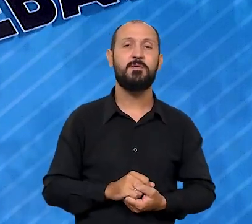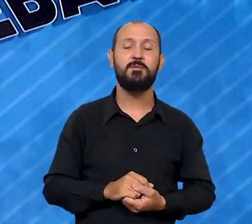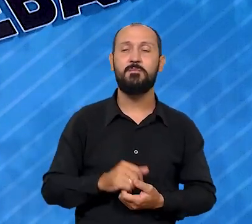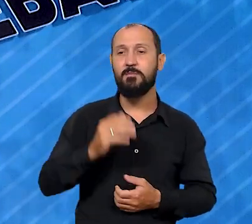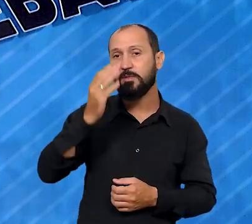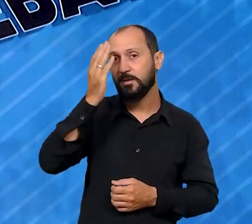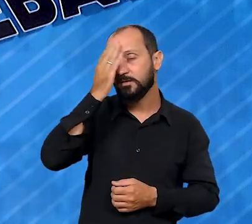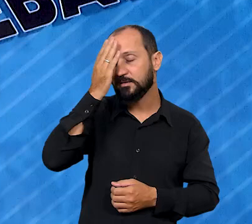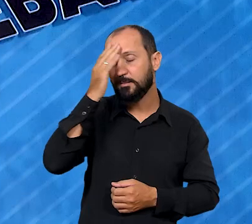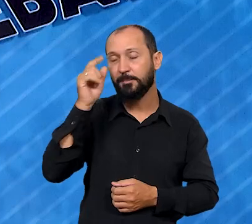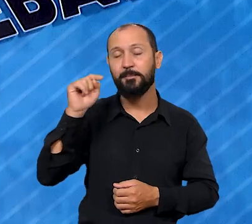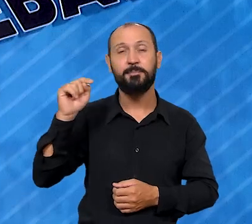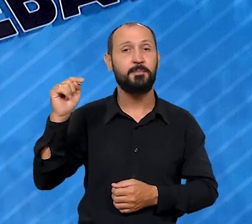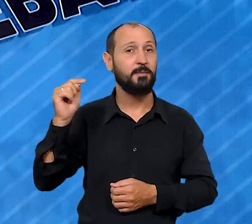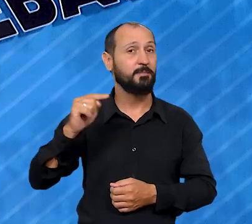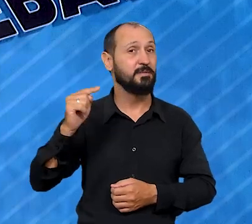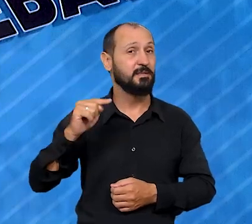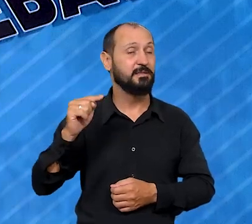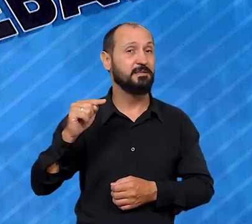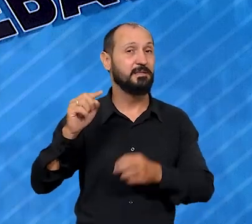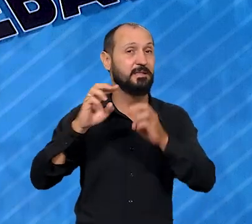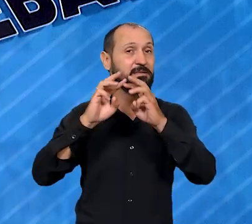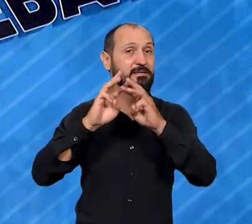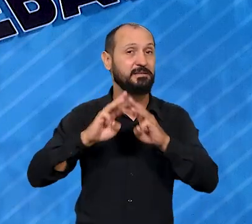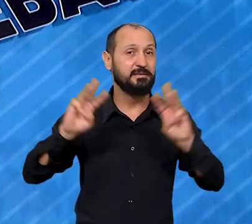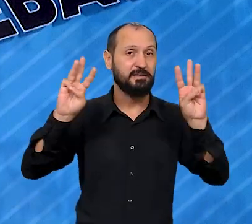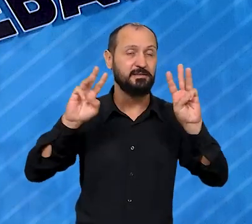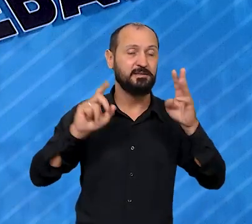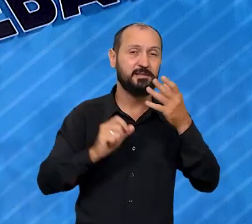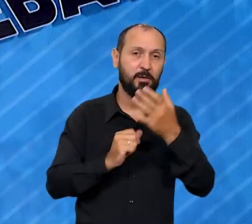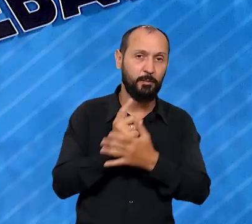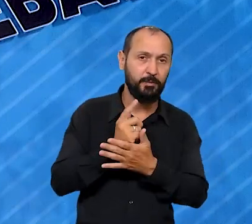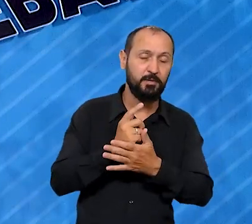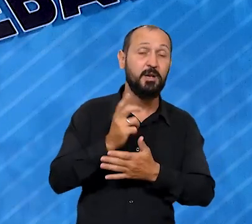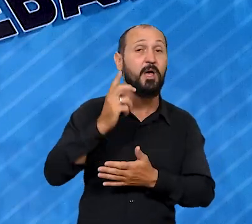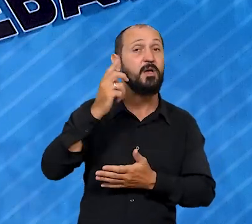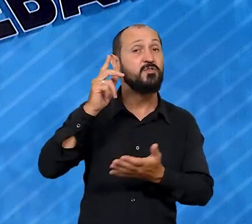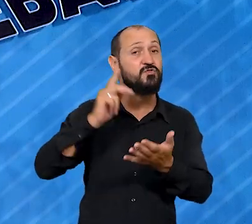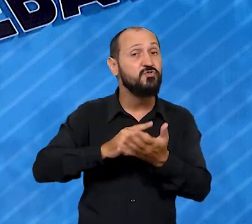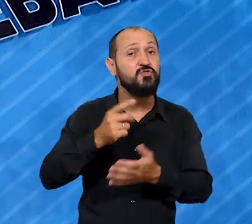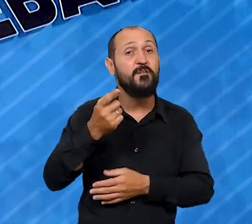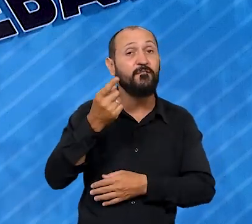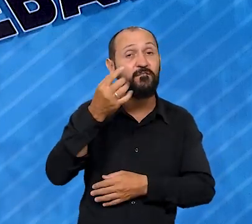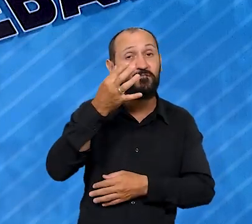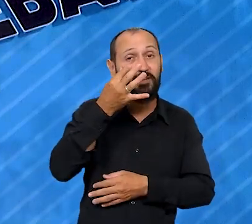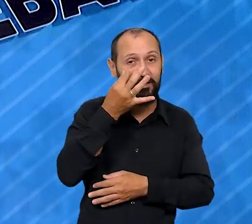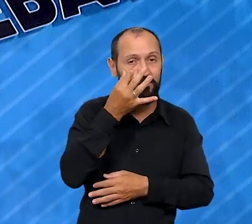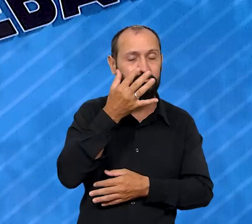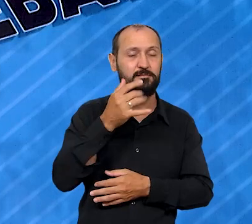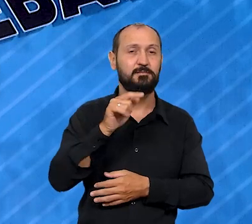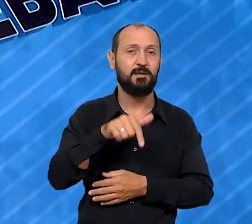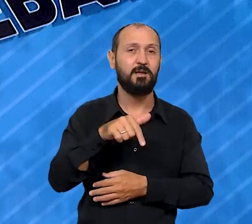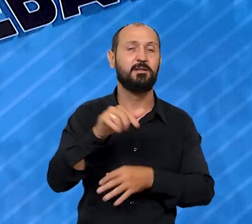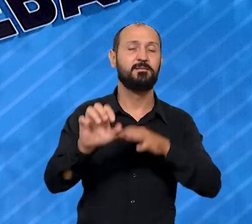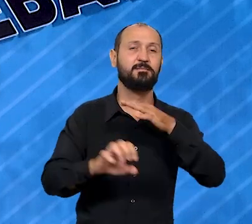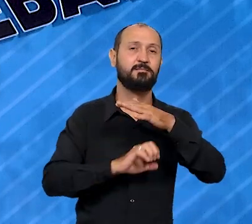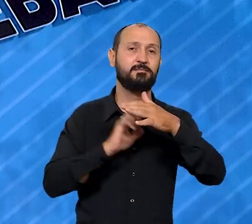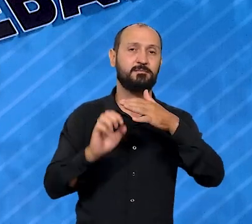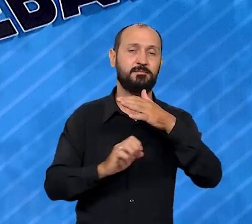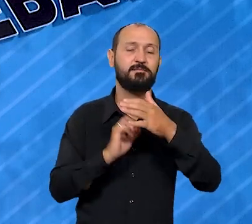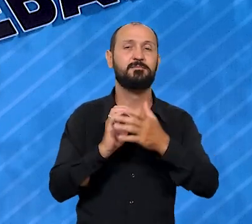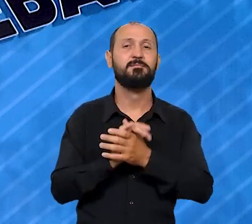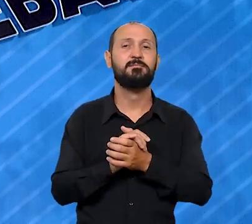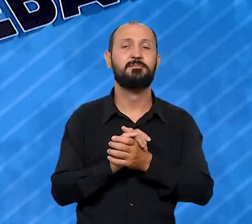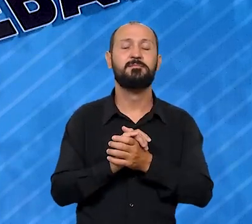né? Saber se aquele site, principalmente site onde você está comprando, é um site verídico, é um site que realmente